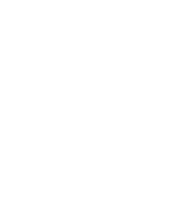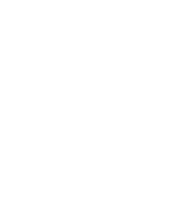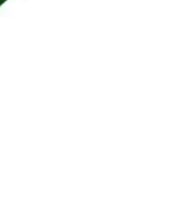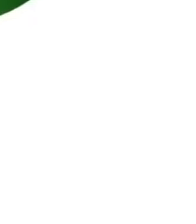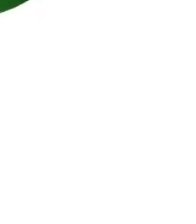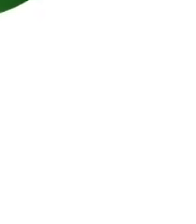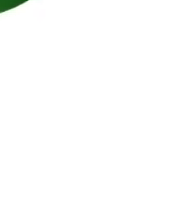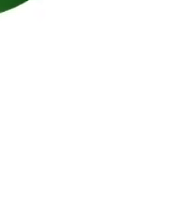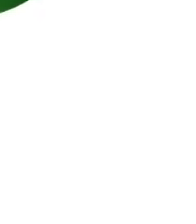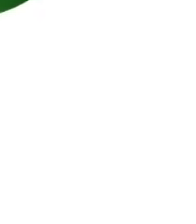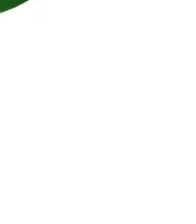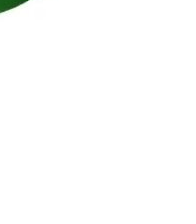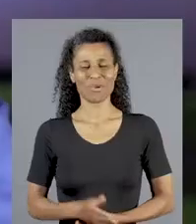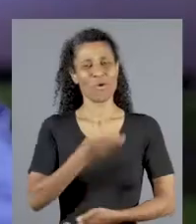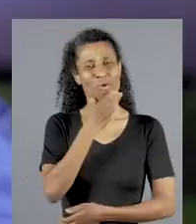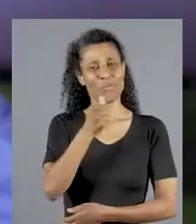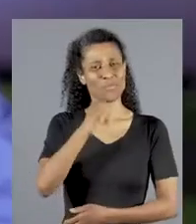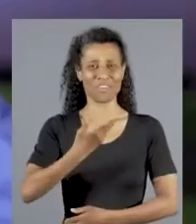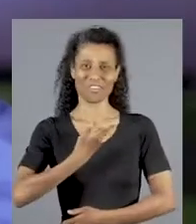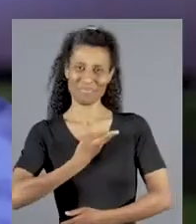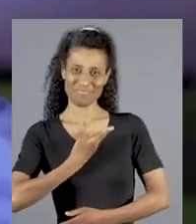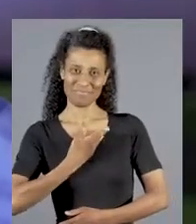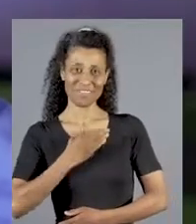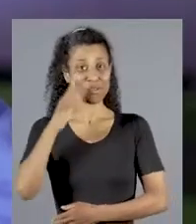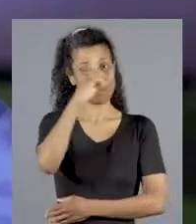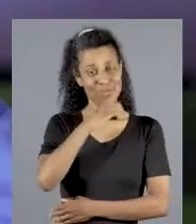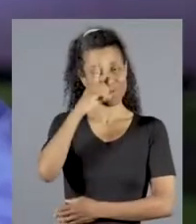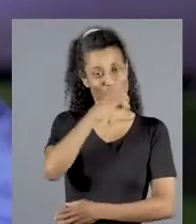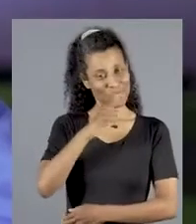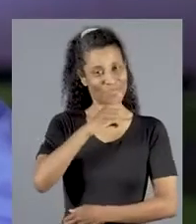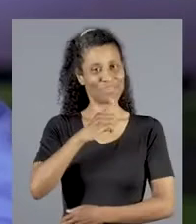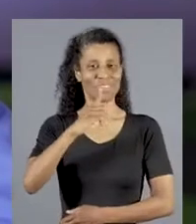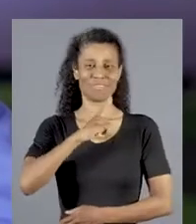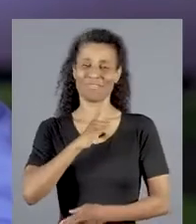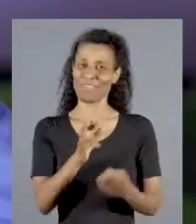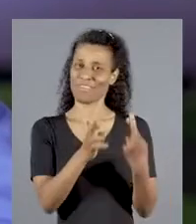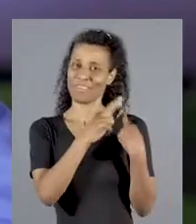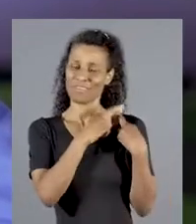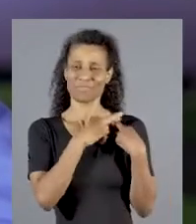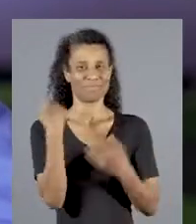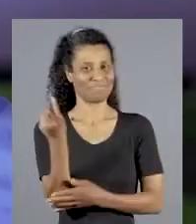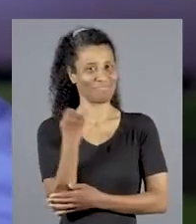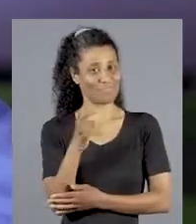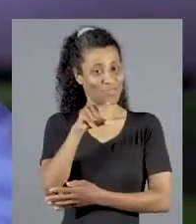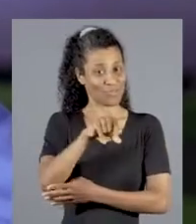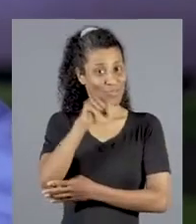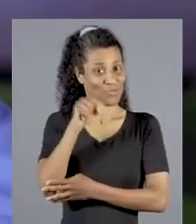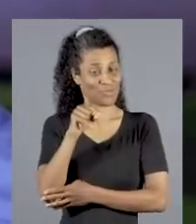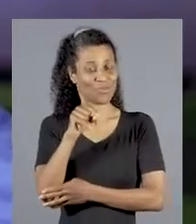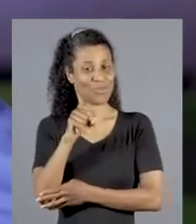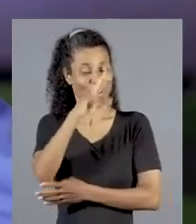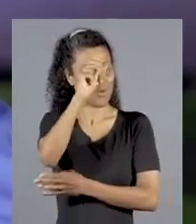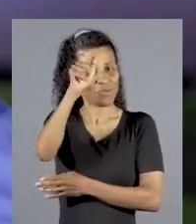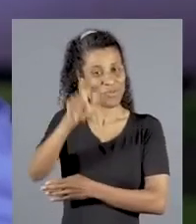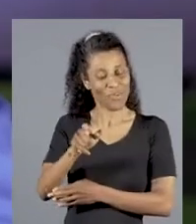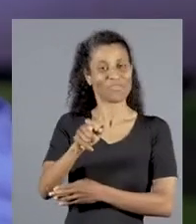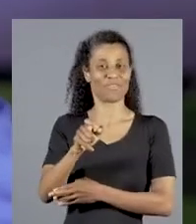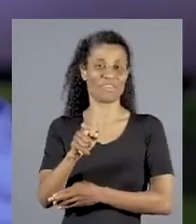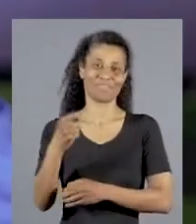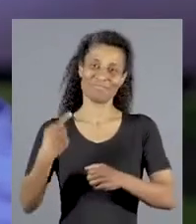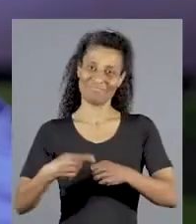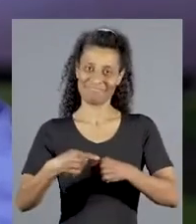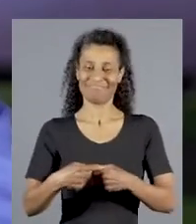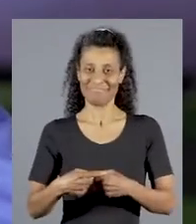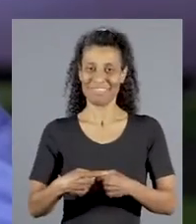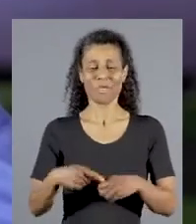Hora de Melo, 15. Meus amigos, minhas amigas, no próximo domingo teremos a tarefa fundamental de escolhermos o próximo prefeito